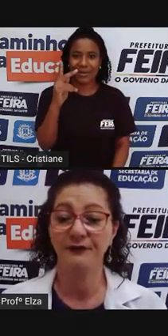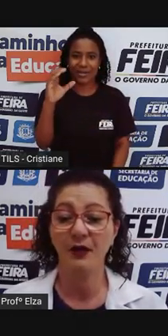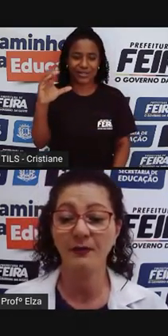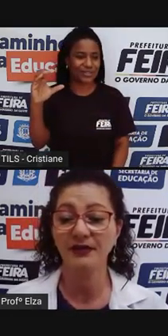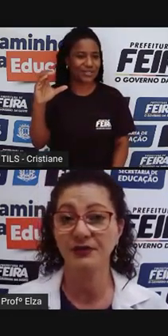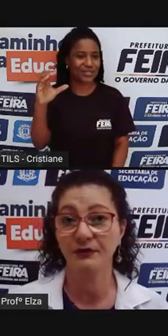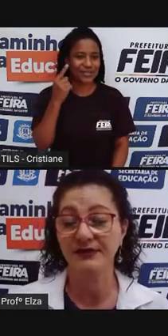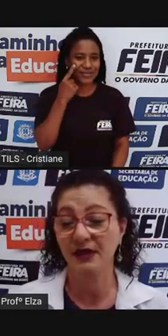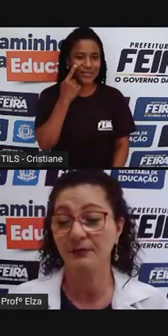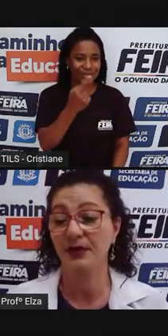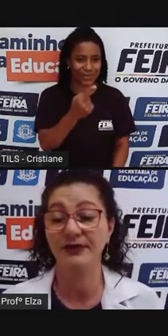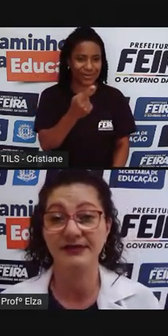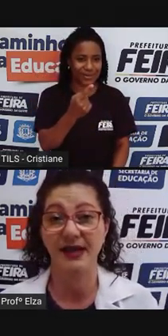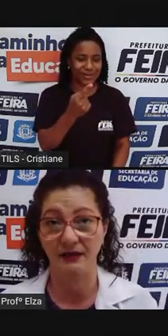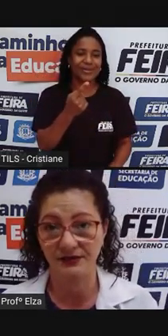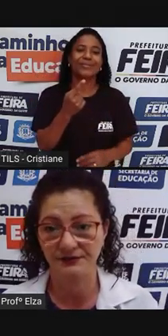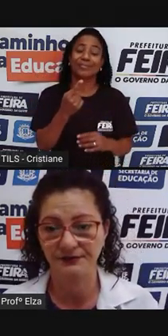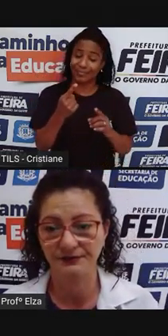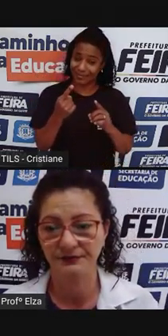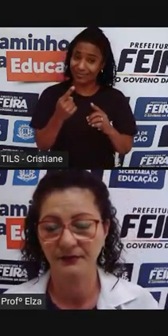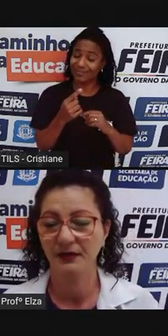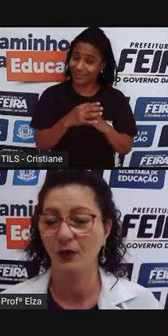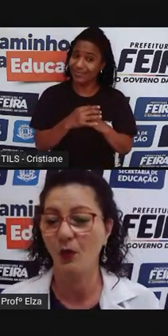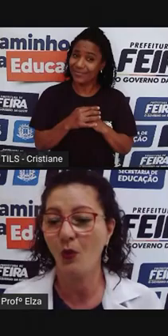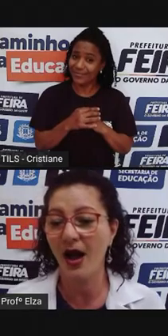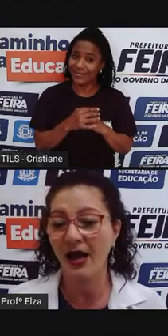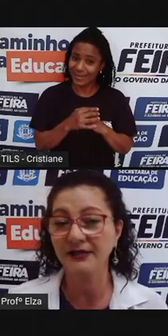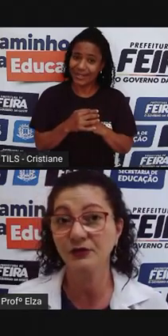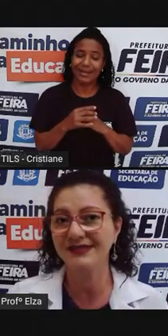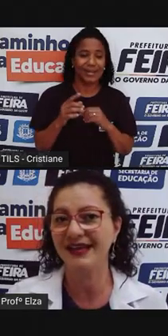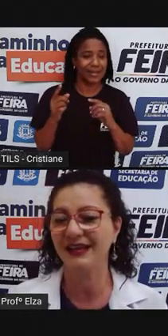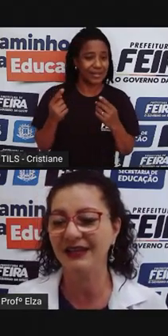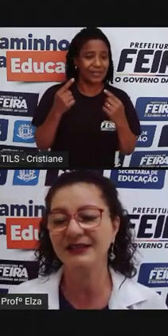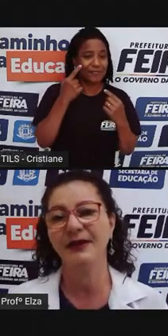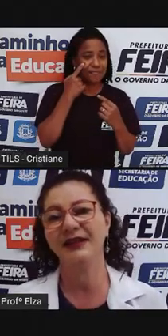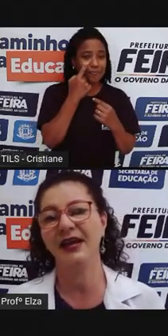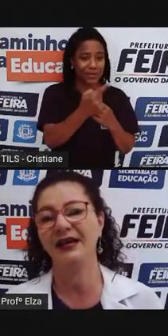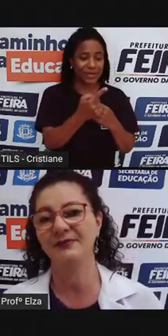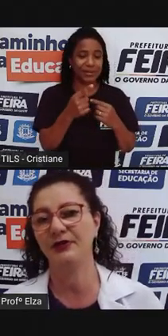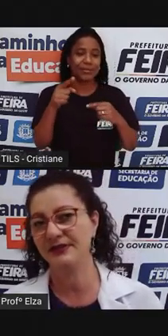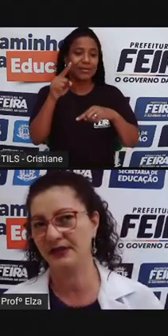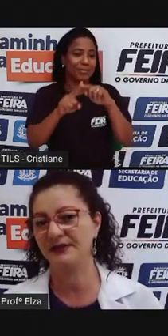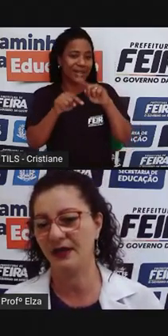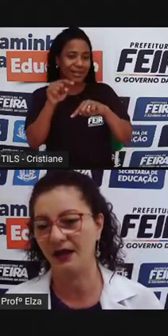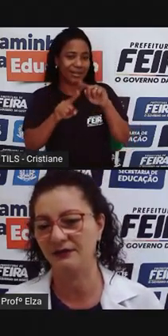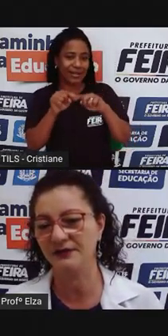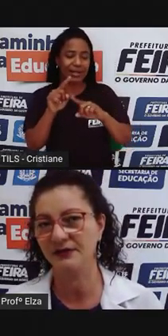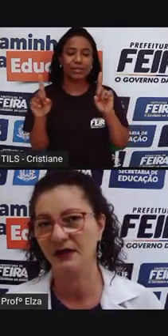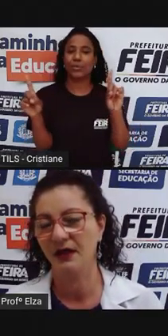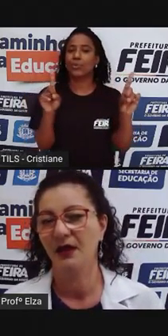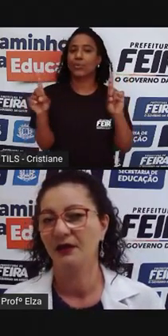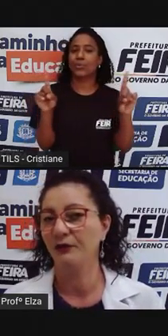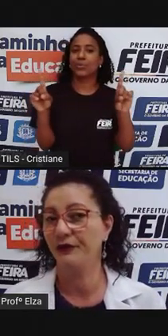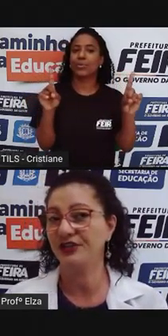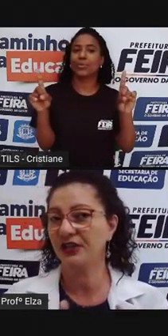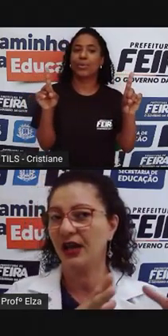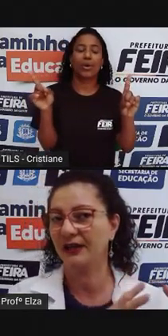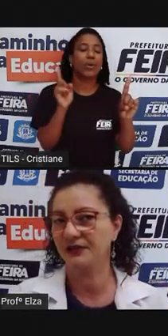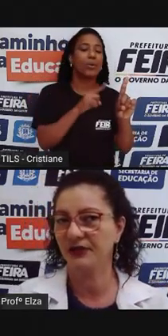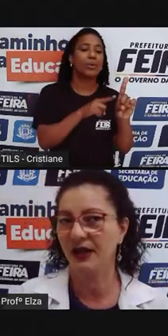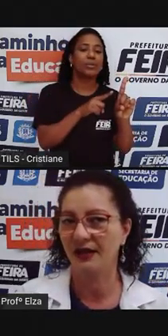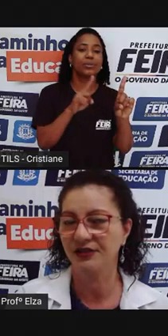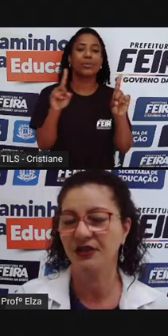the following materials can be recycled? Então, quais dos seguintes materiais podem ser reciclados? Então, veja